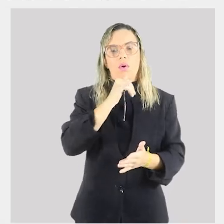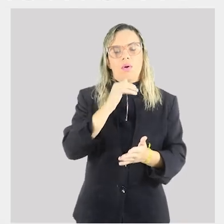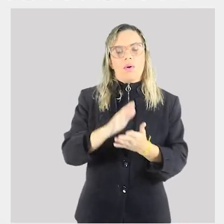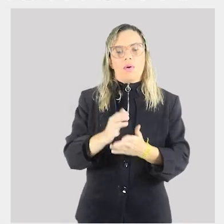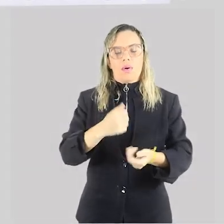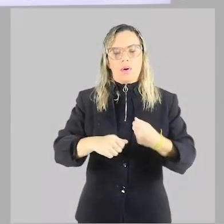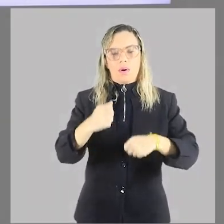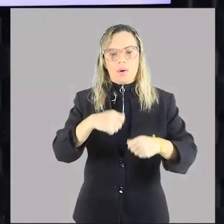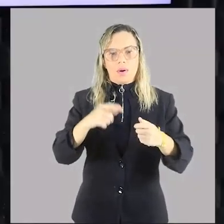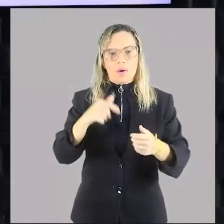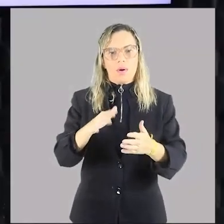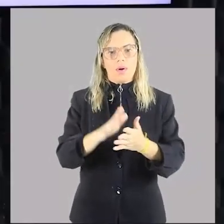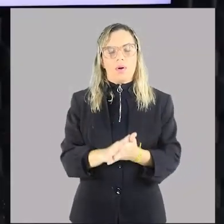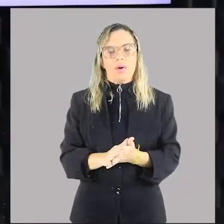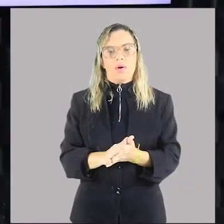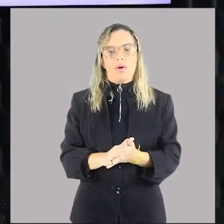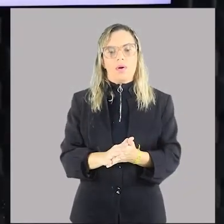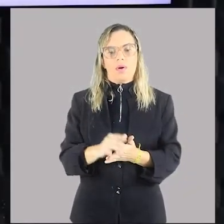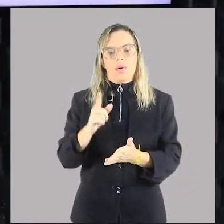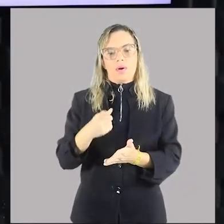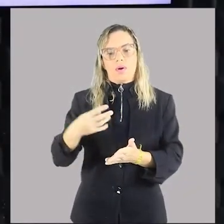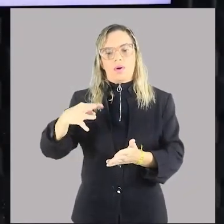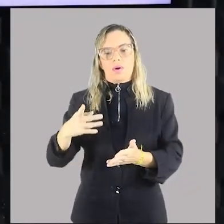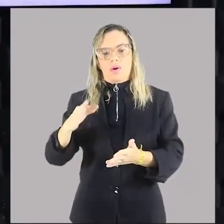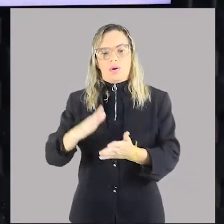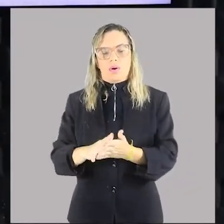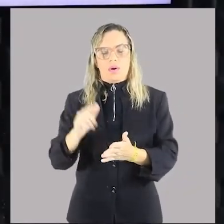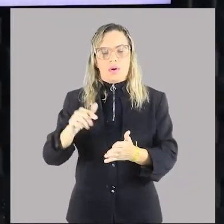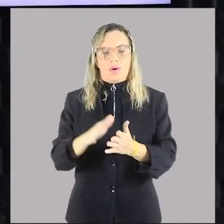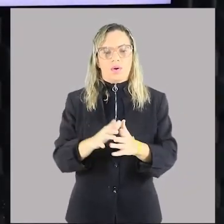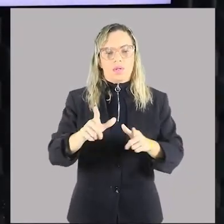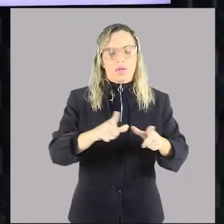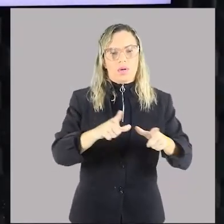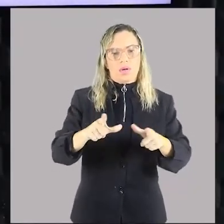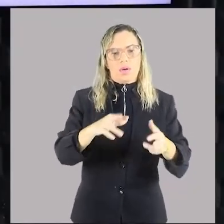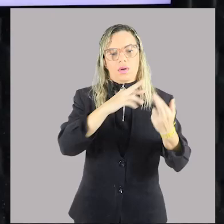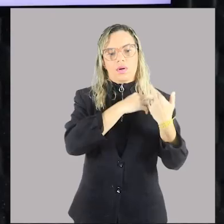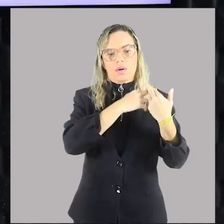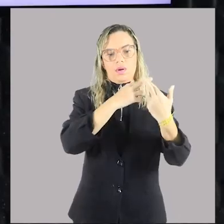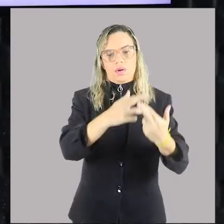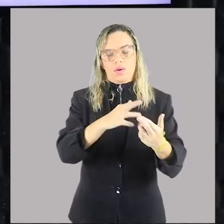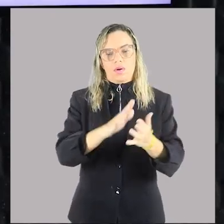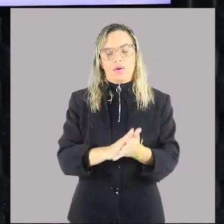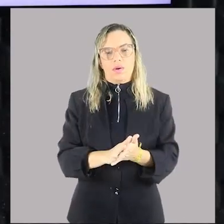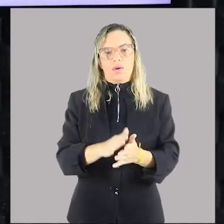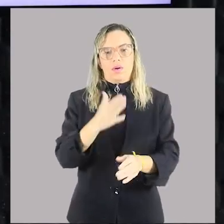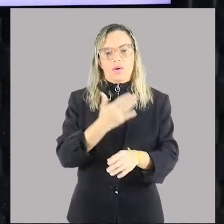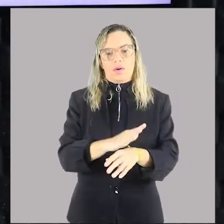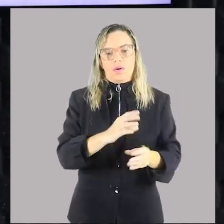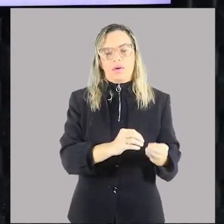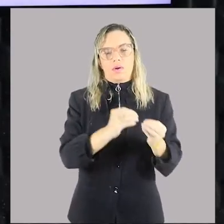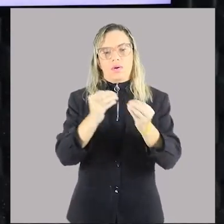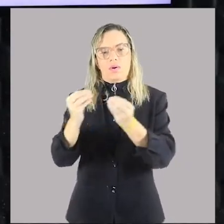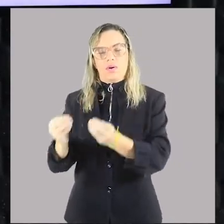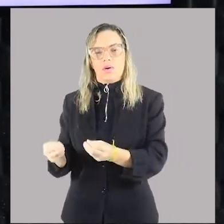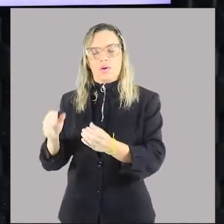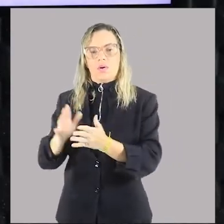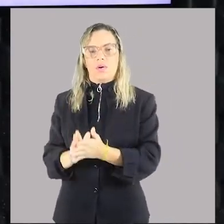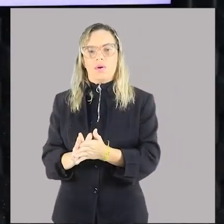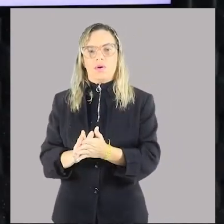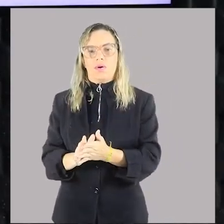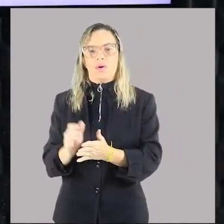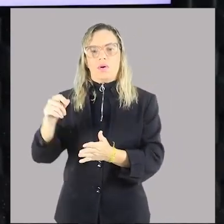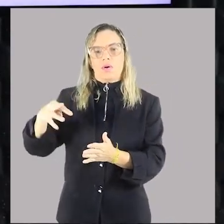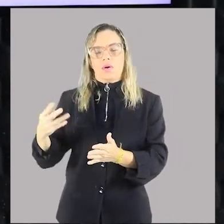pública direta repassa os serviços que deveria executar para autarquias, fundações,